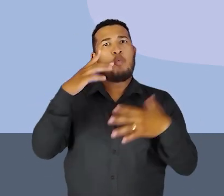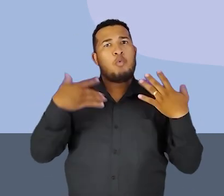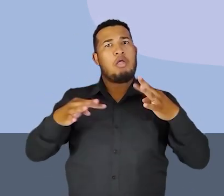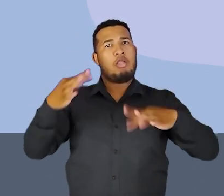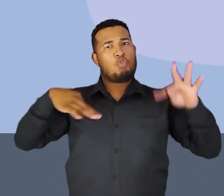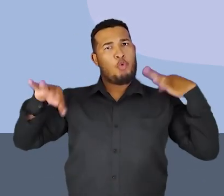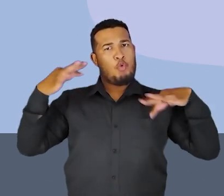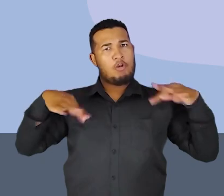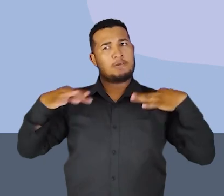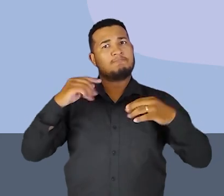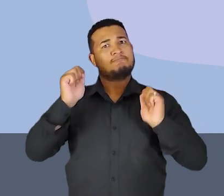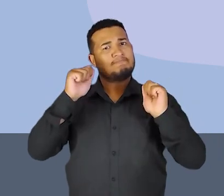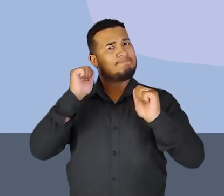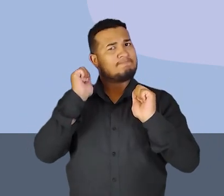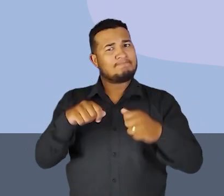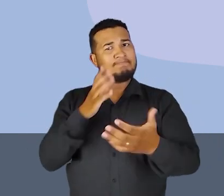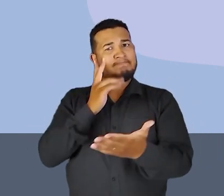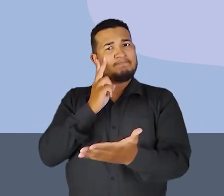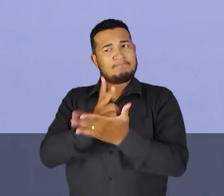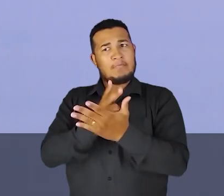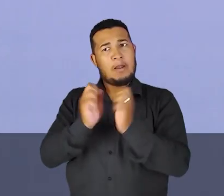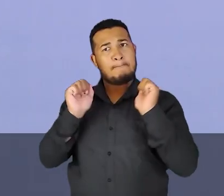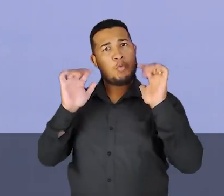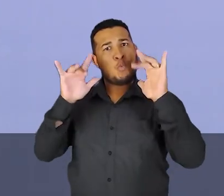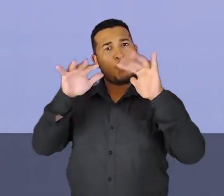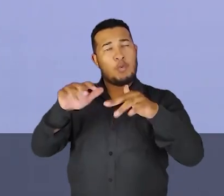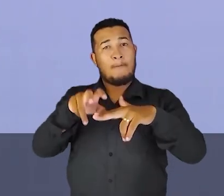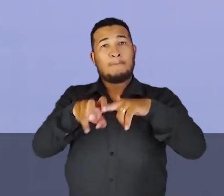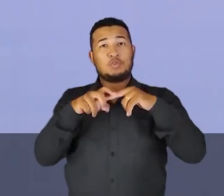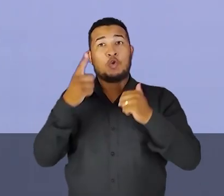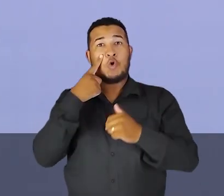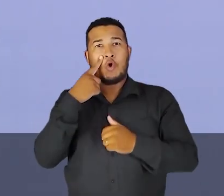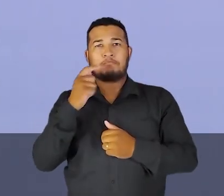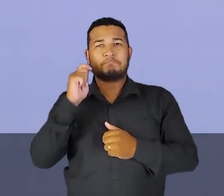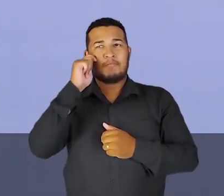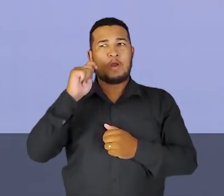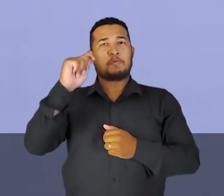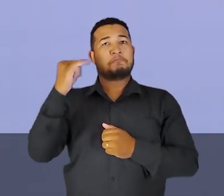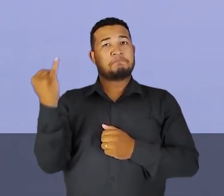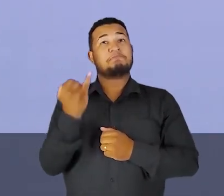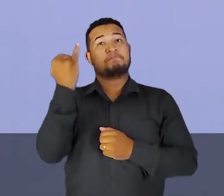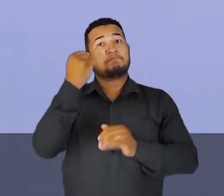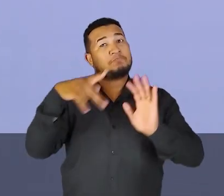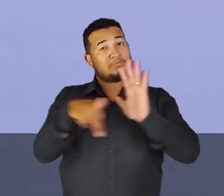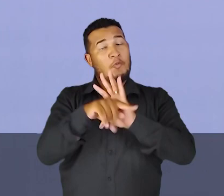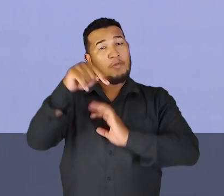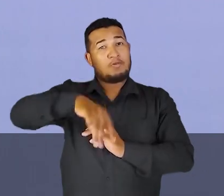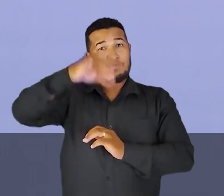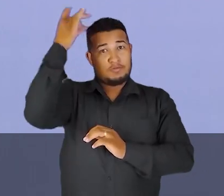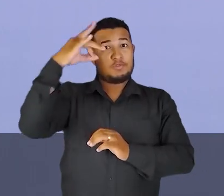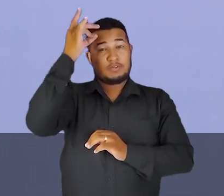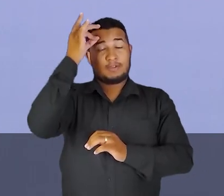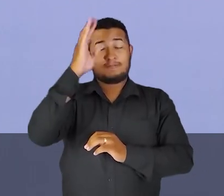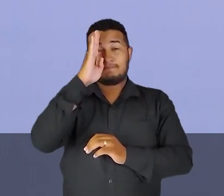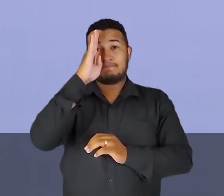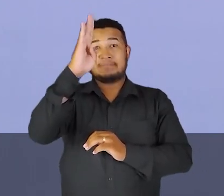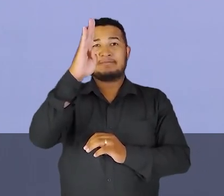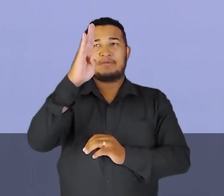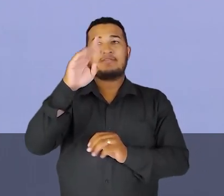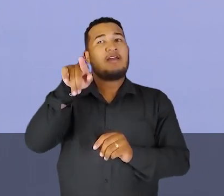Itapemirim. Então, veja a importância desse autor, né, para o Espírito Santo e principalmente